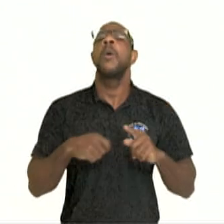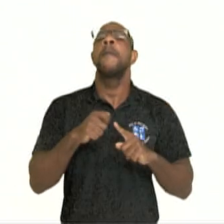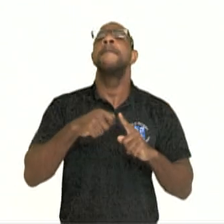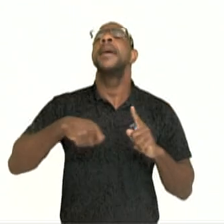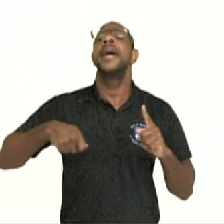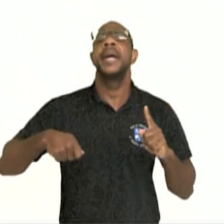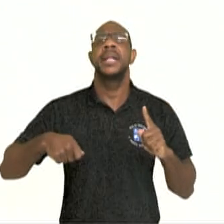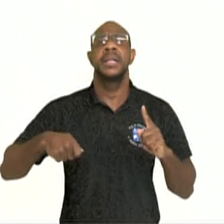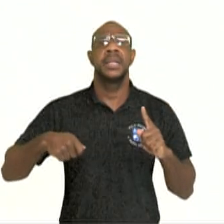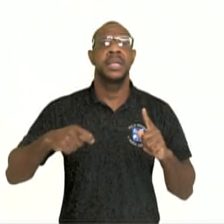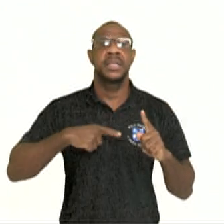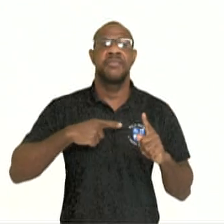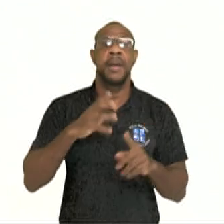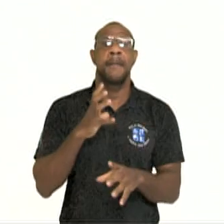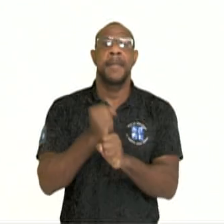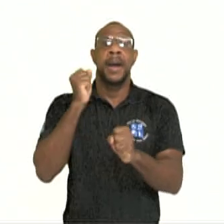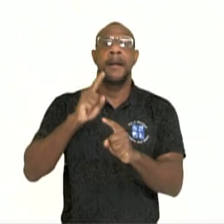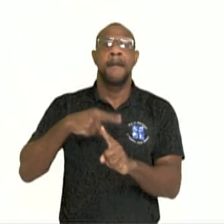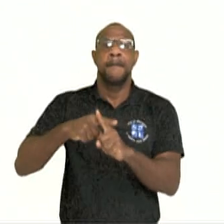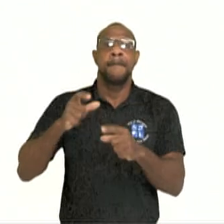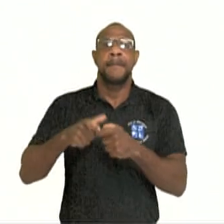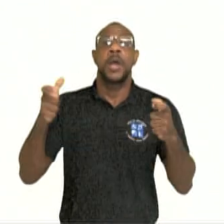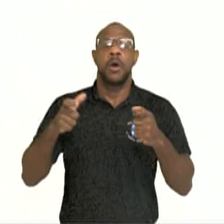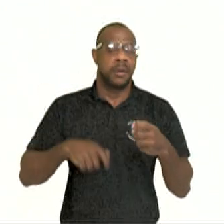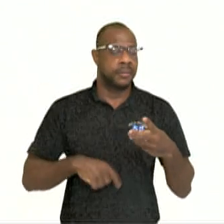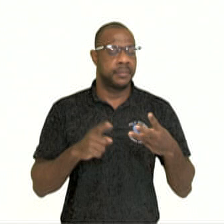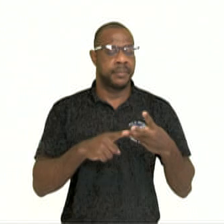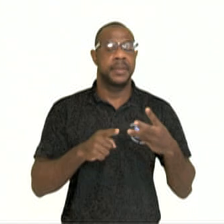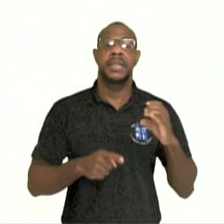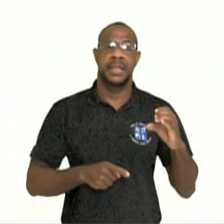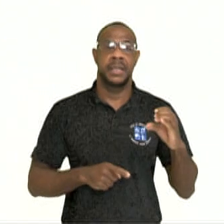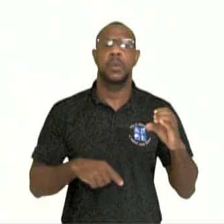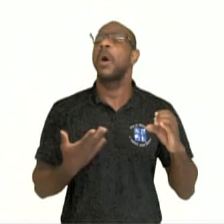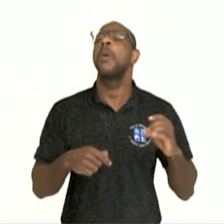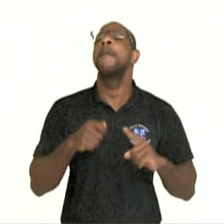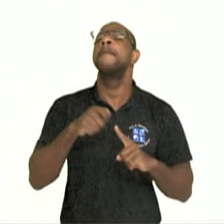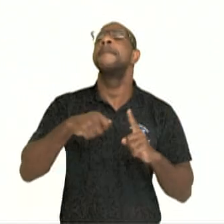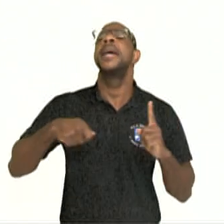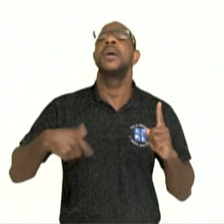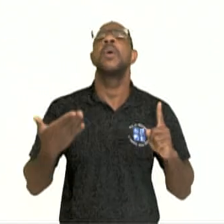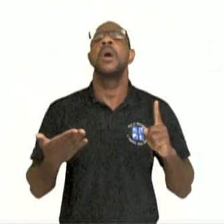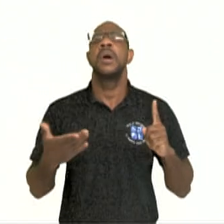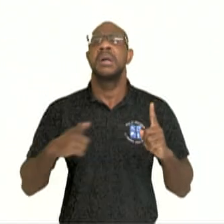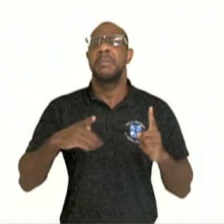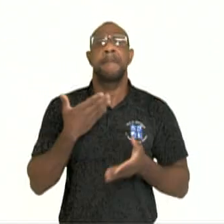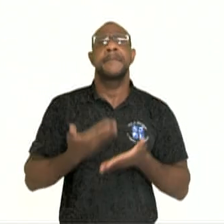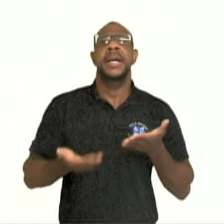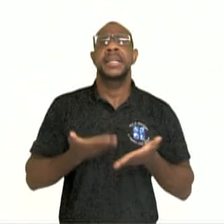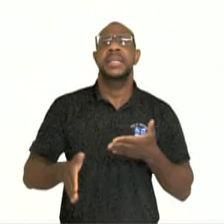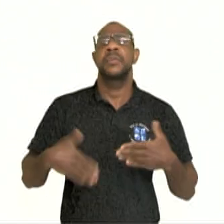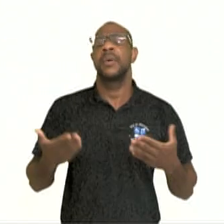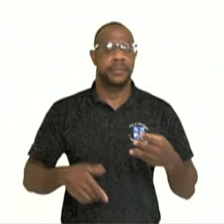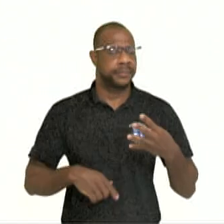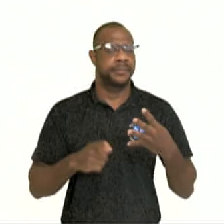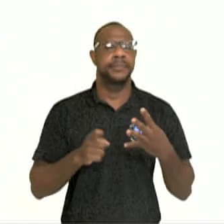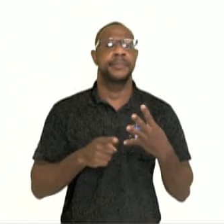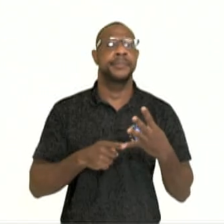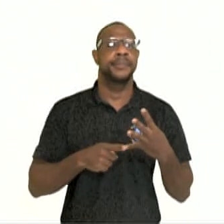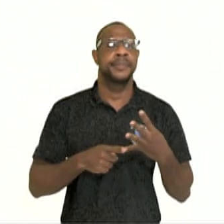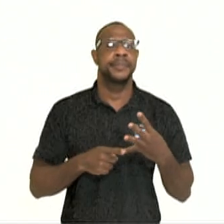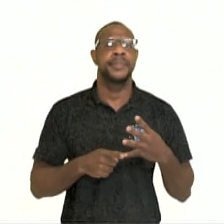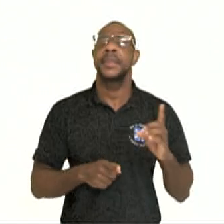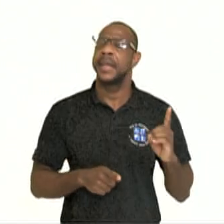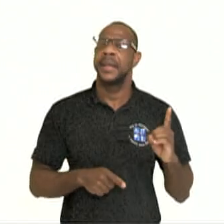meses ocorreu o maior lucro? Letra C. Em quais meses houve prejuízo? E por último,